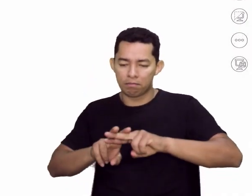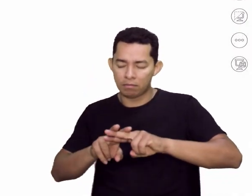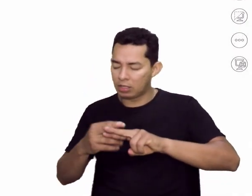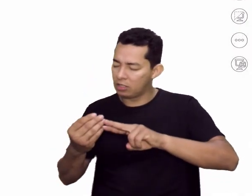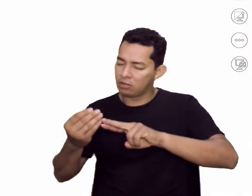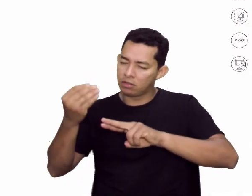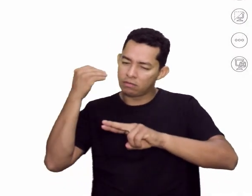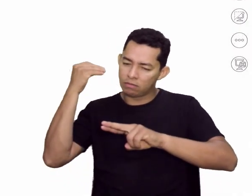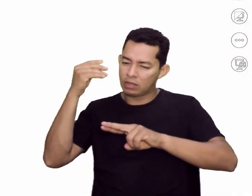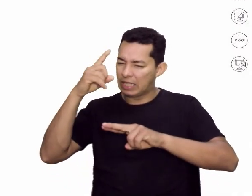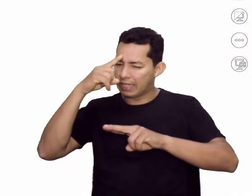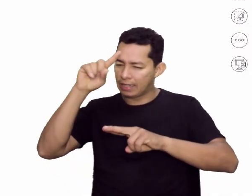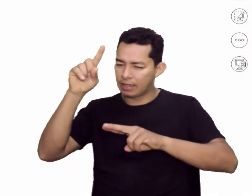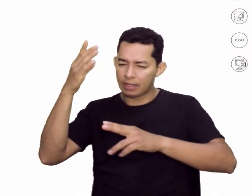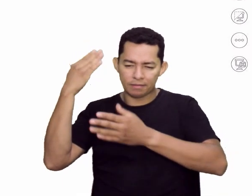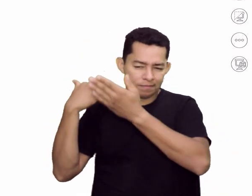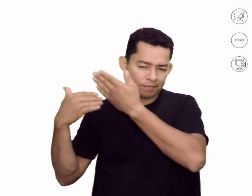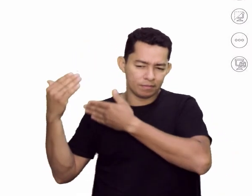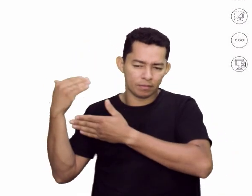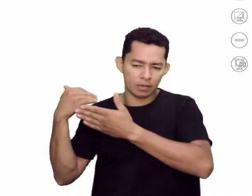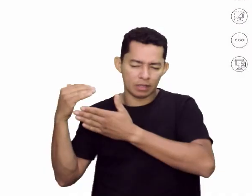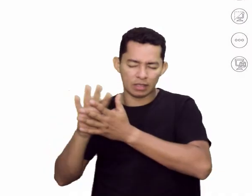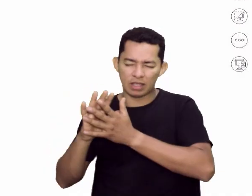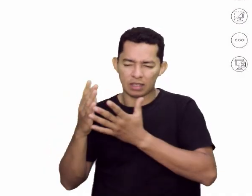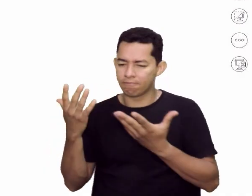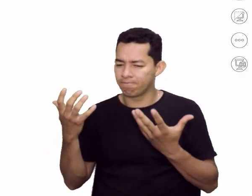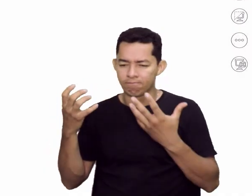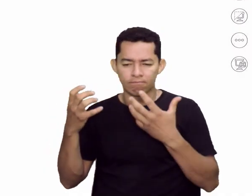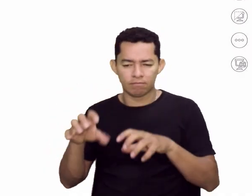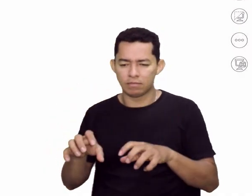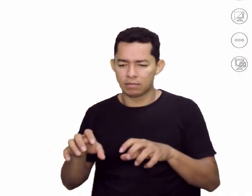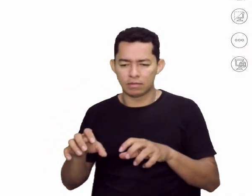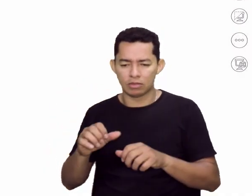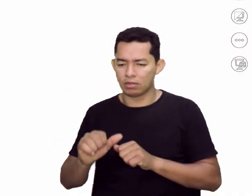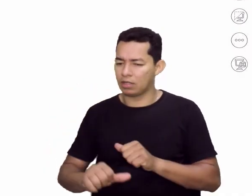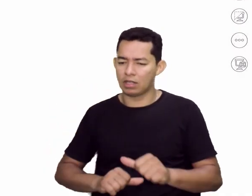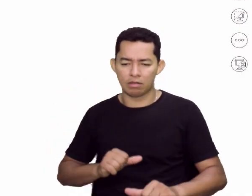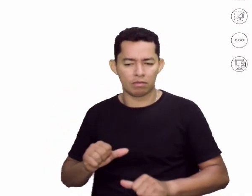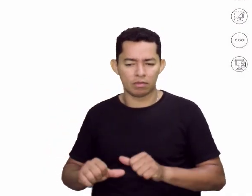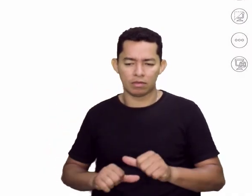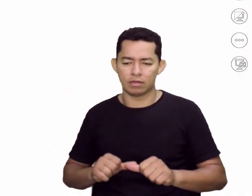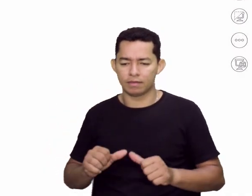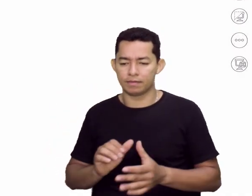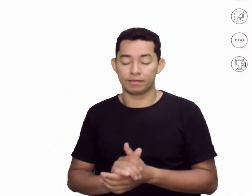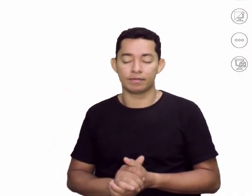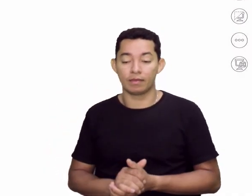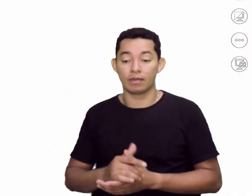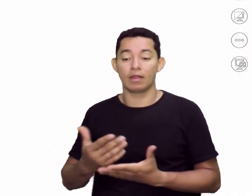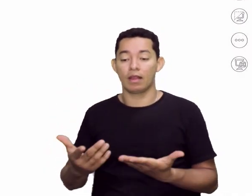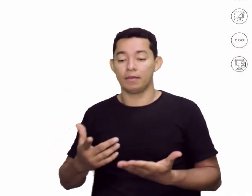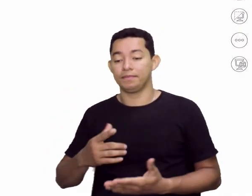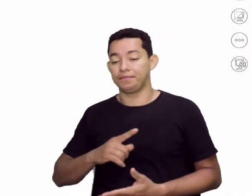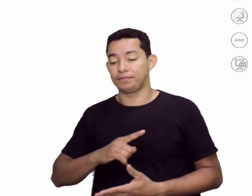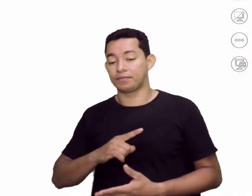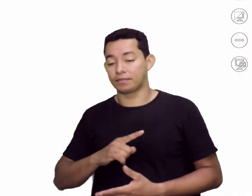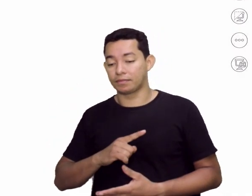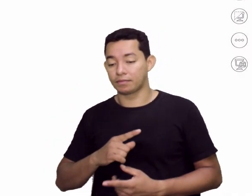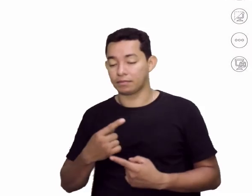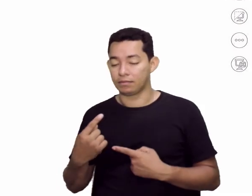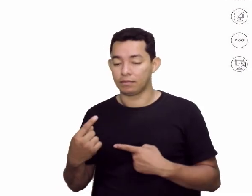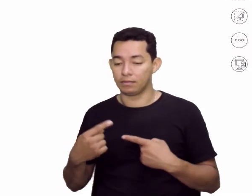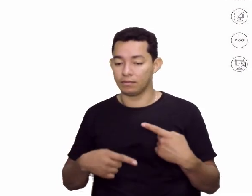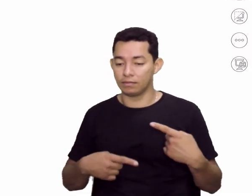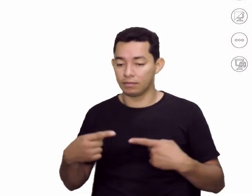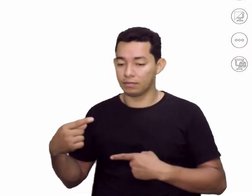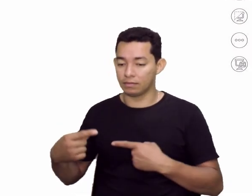nenhum que houvesse nenhum tipo de mudança. Teve até uma tremenda discussão aí pelas